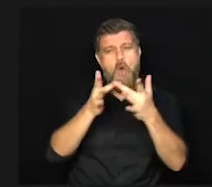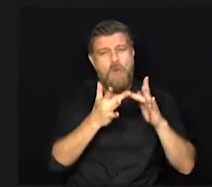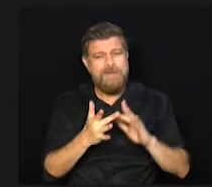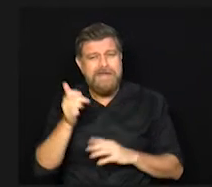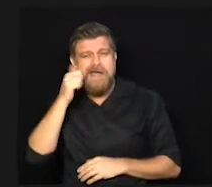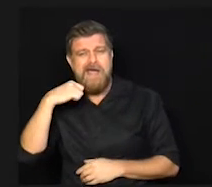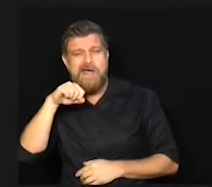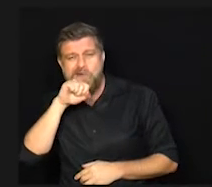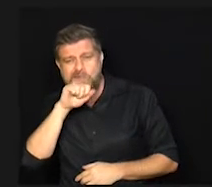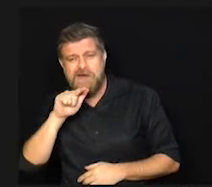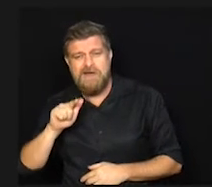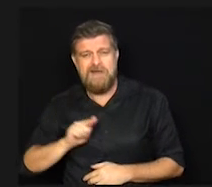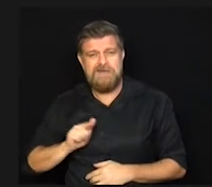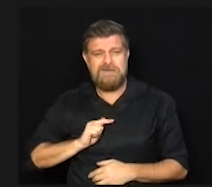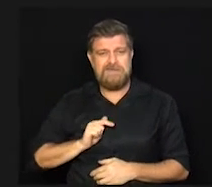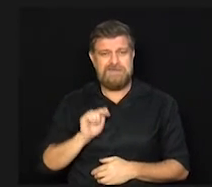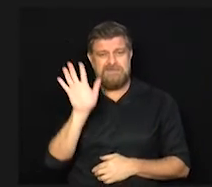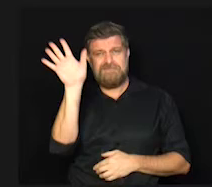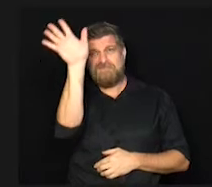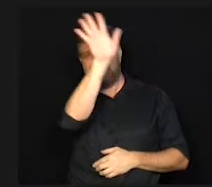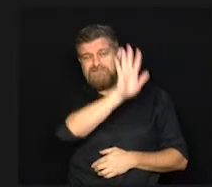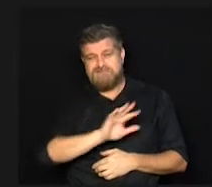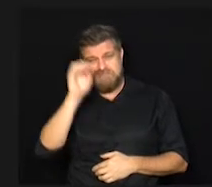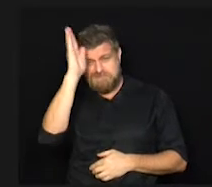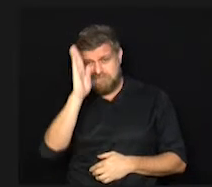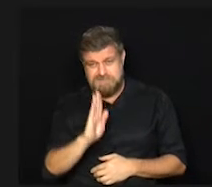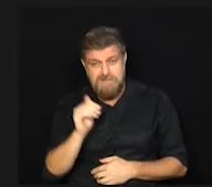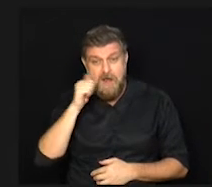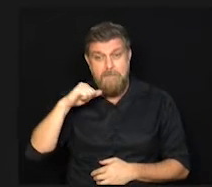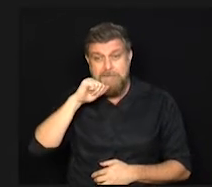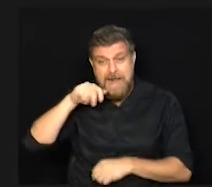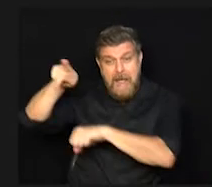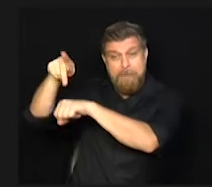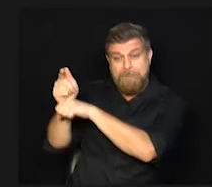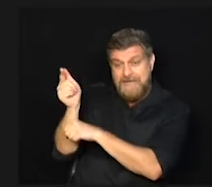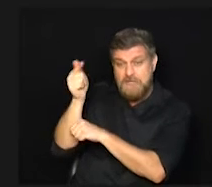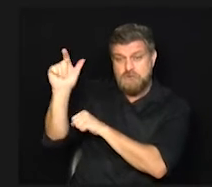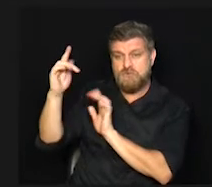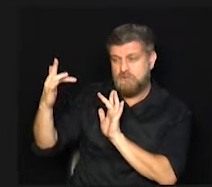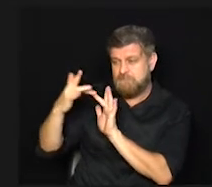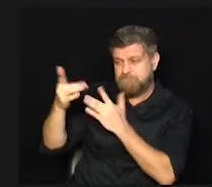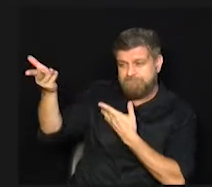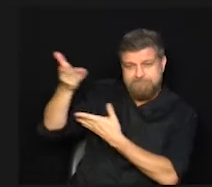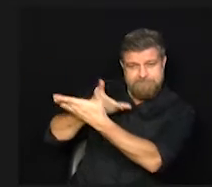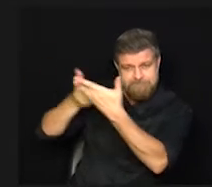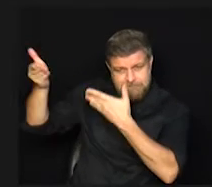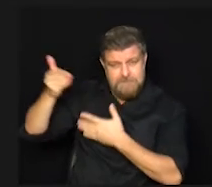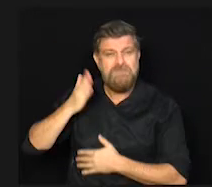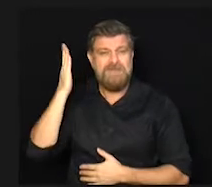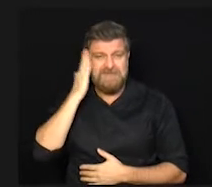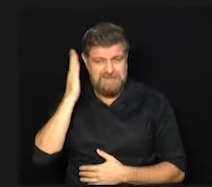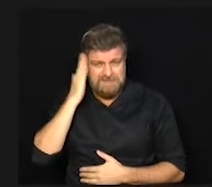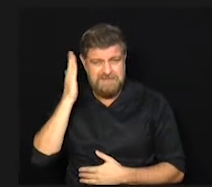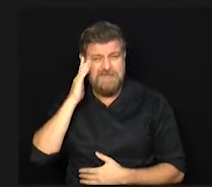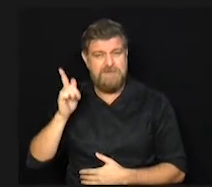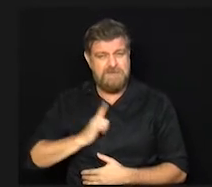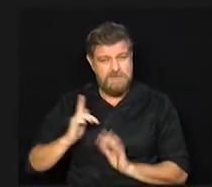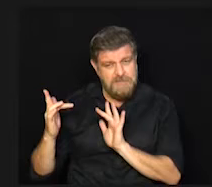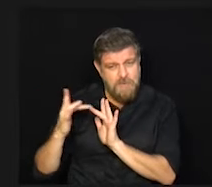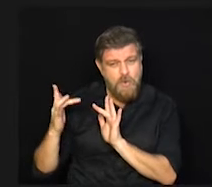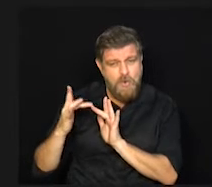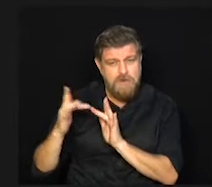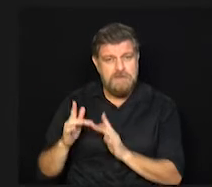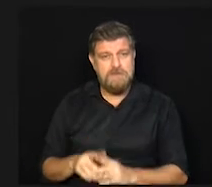com gente de todo mundo, mães até que estão fora do Brasil, as meninas sabem disso, a Priscila, a Cláudia, o